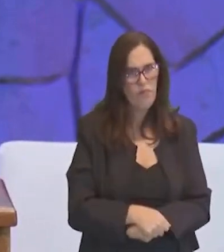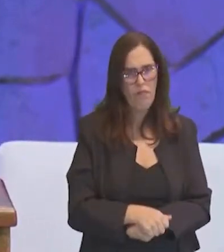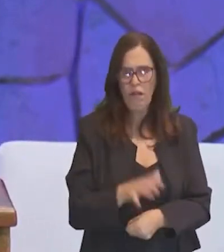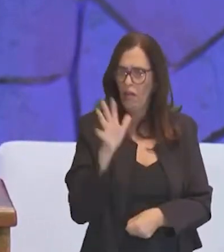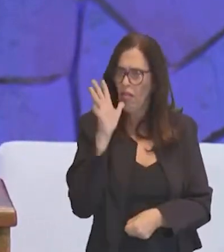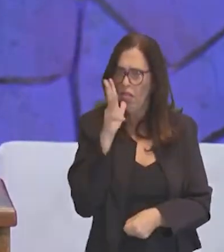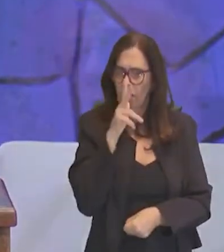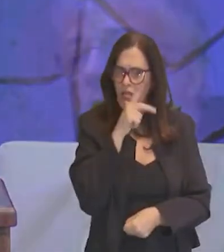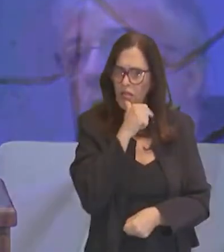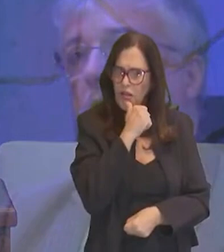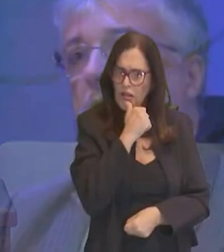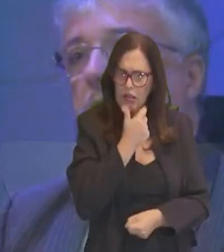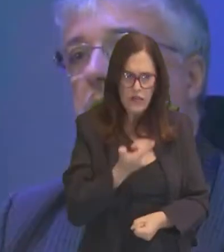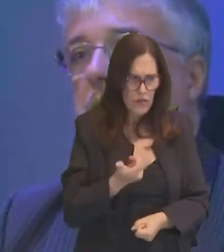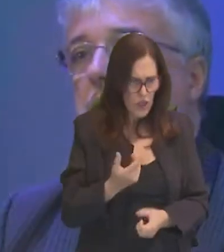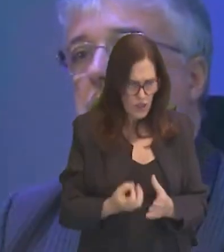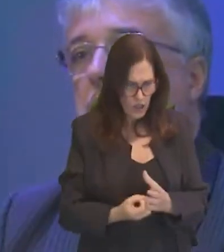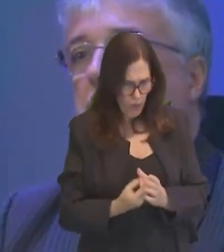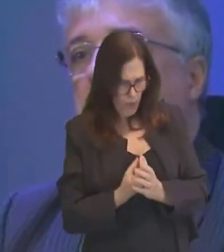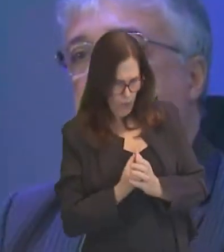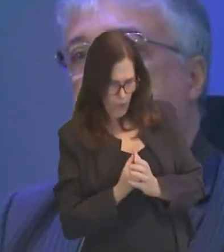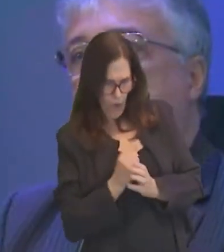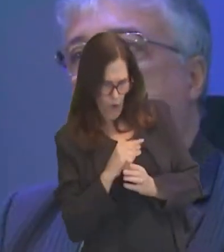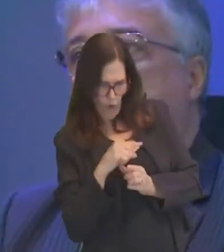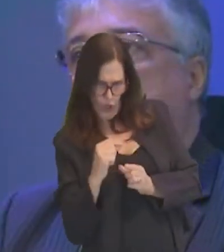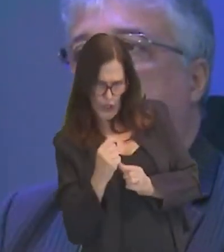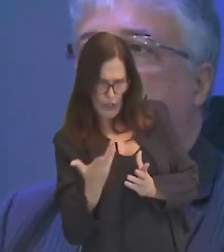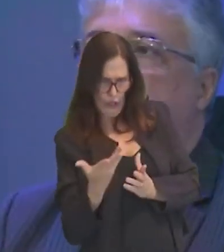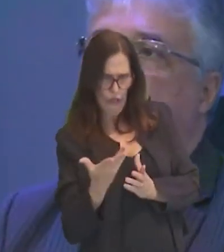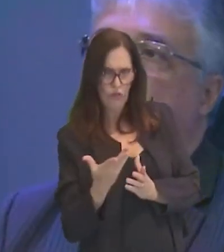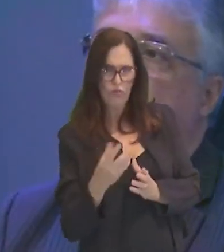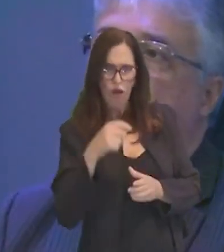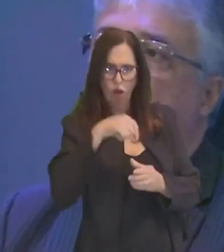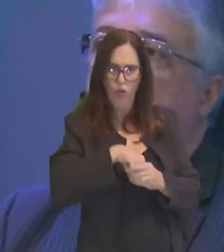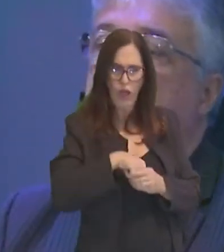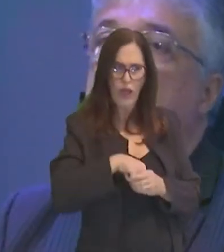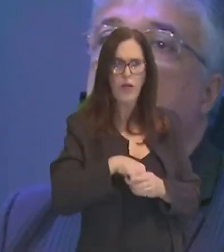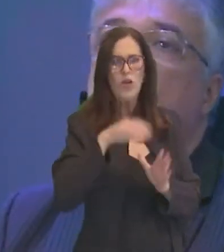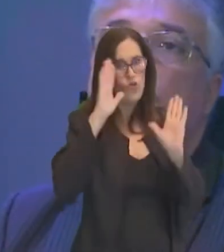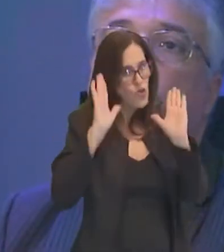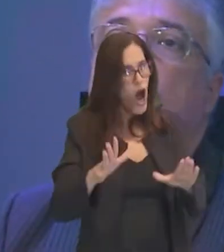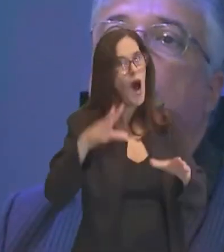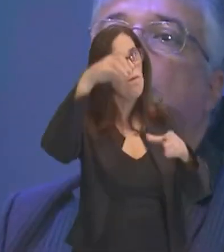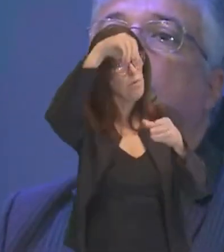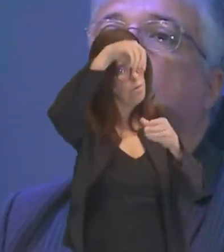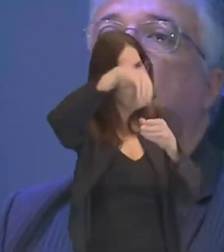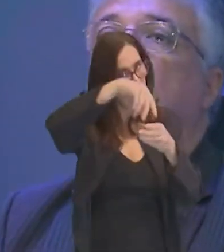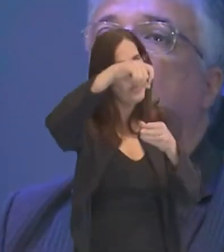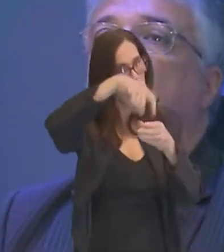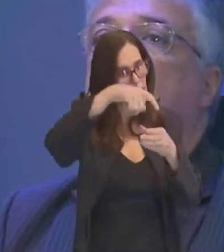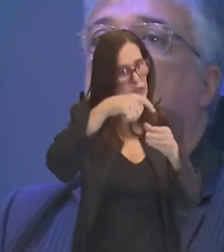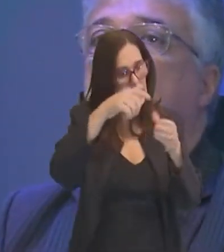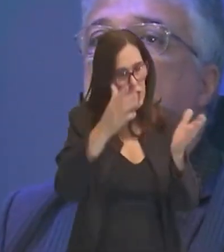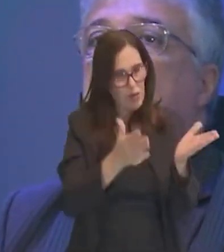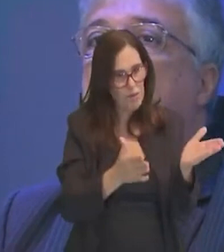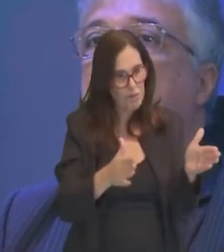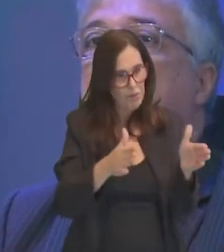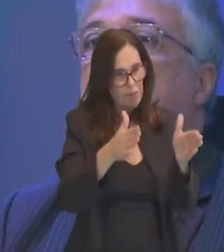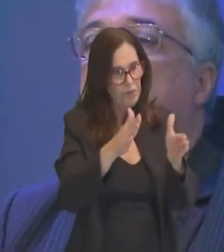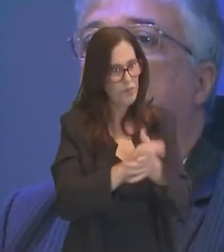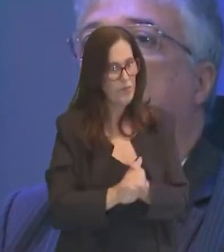que ter brotado alguma coisa. Mas aquela semente foi plantada em oração com